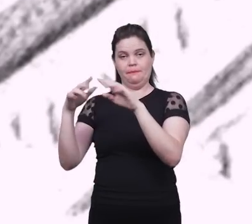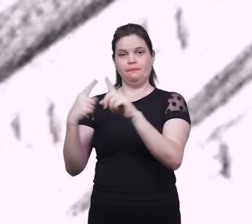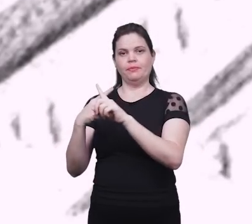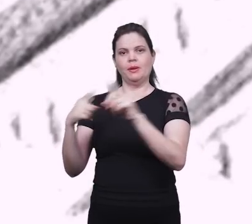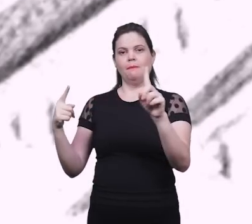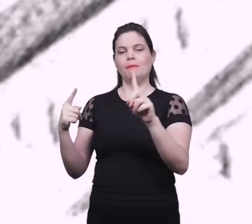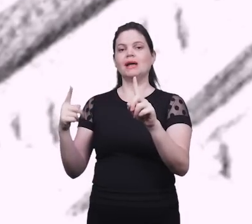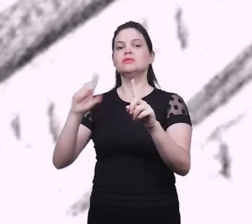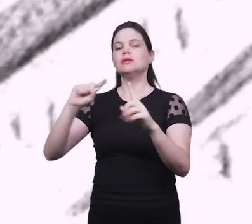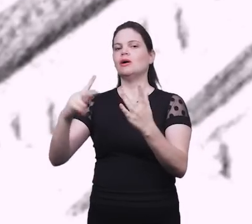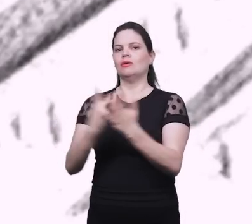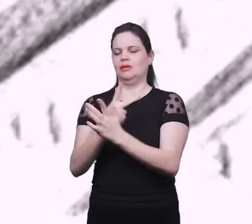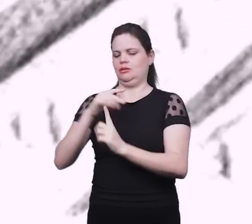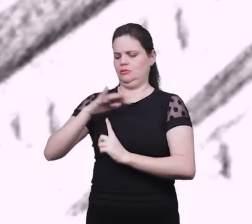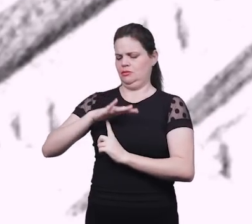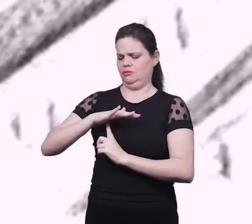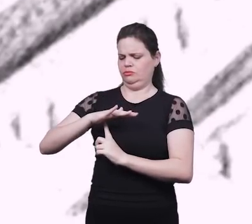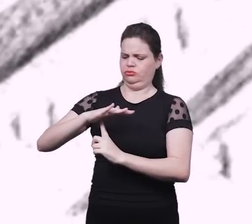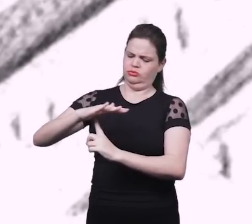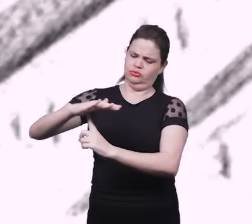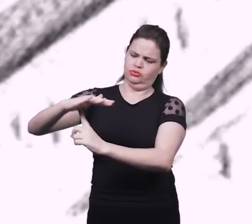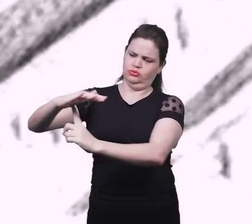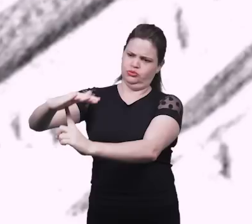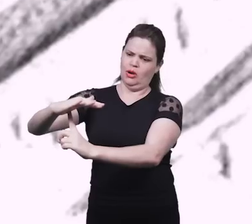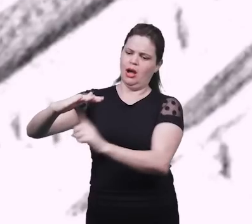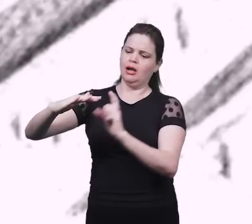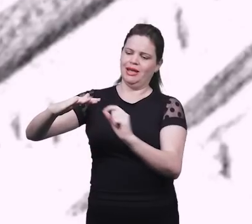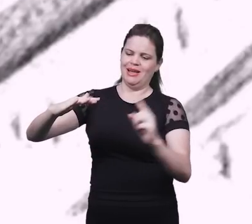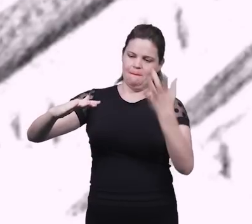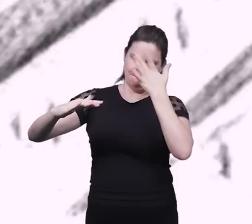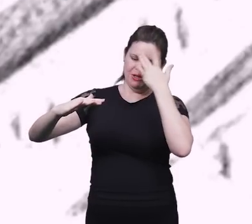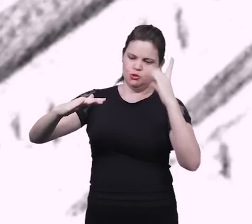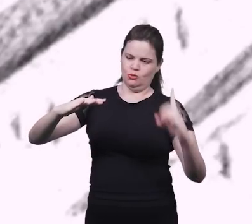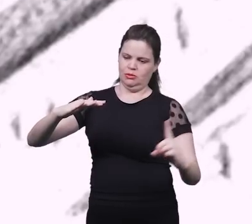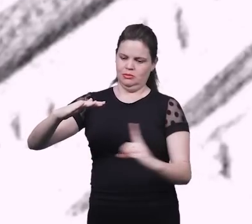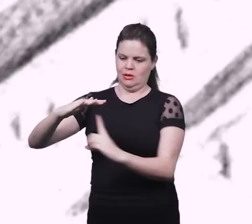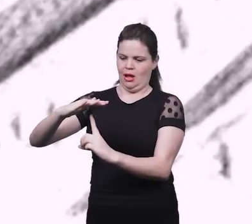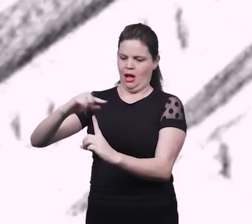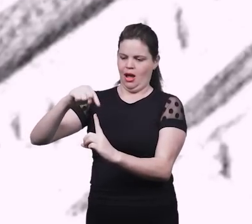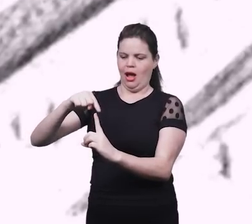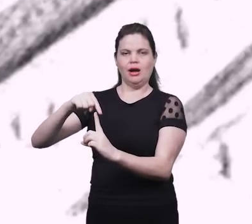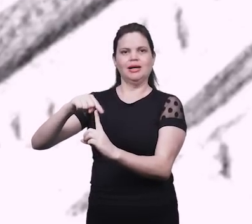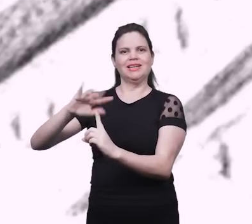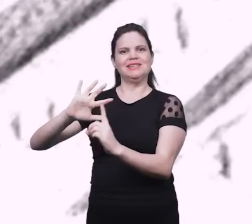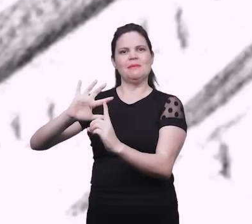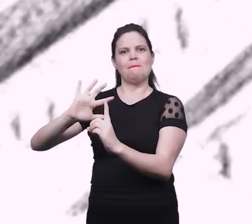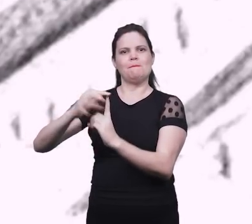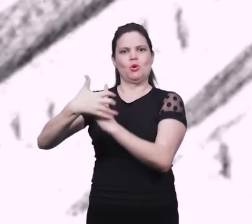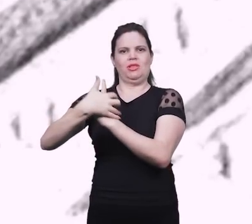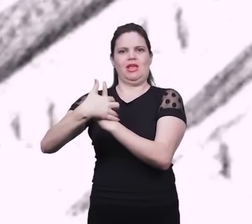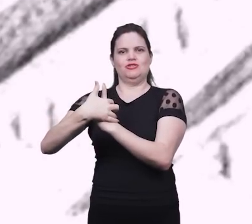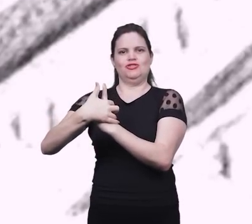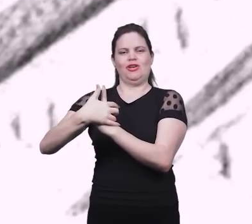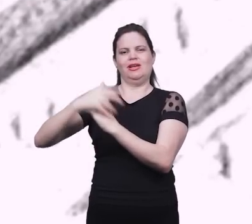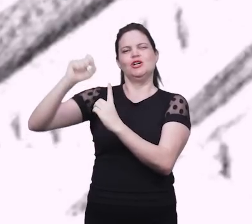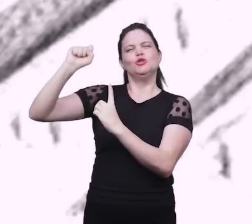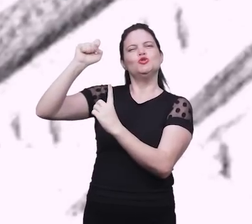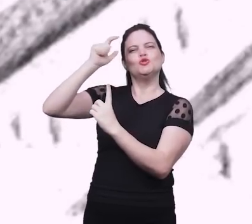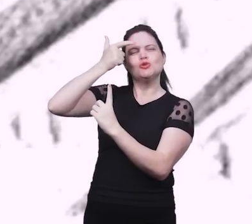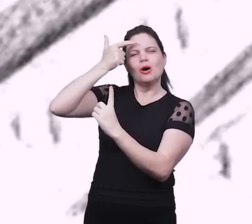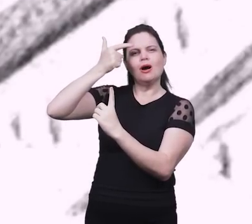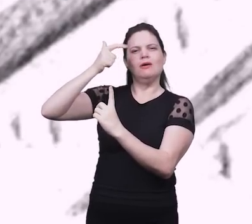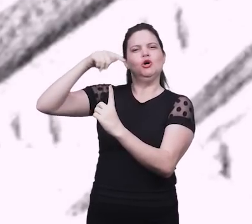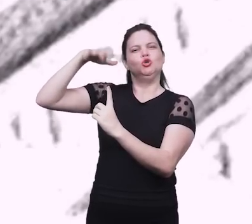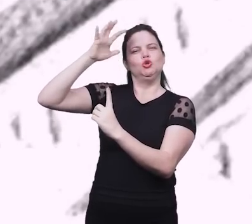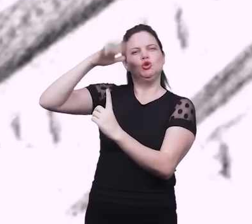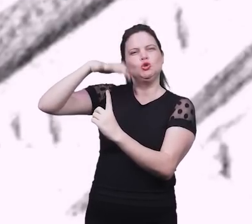dessas coberturas, aguardando ali a água ser mexida, ser colocada no tanque. Então, para se proteger do sol